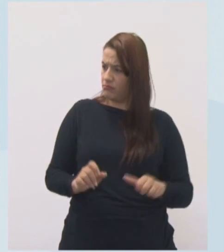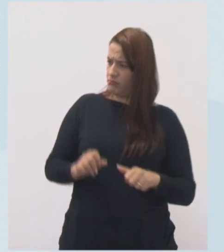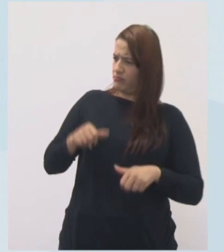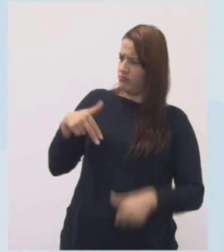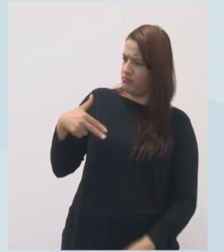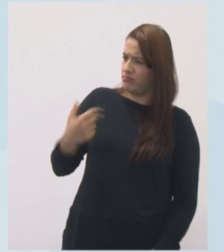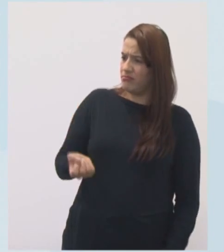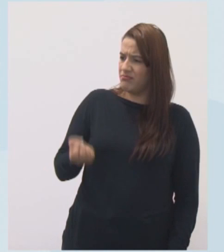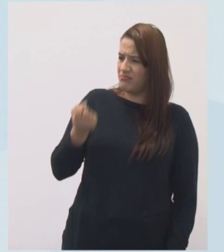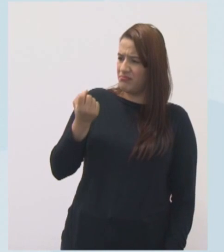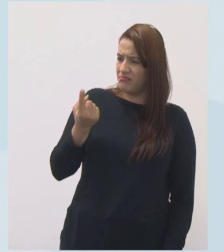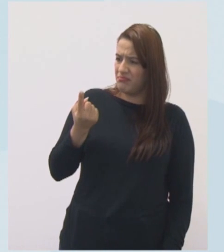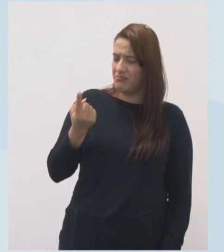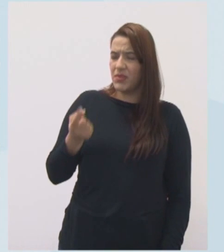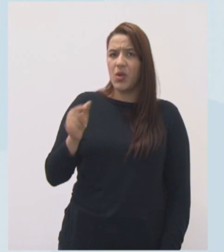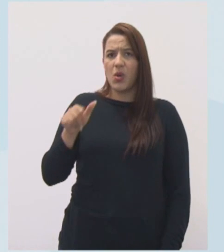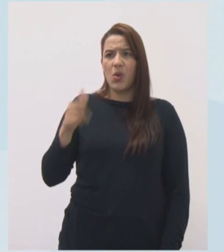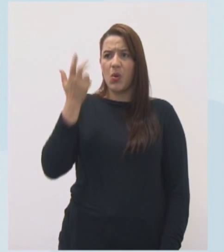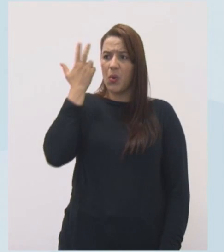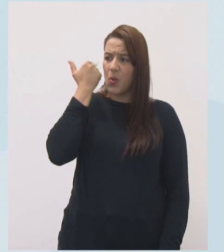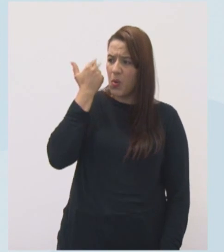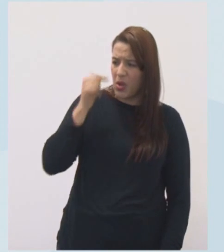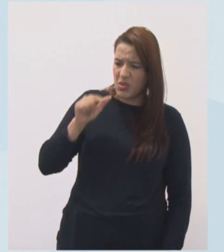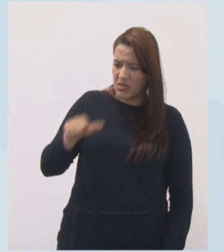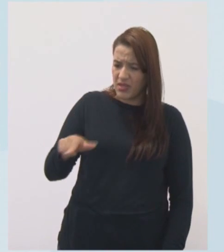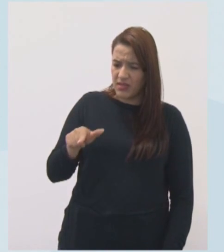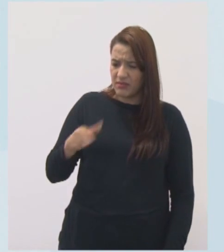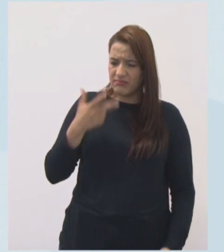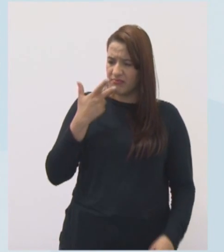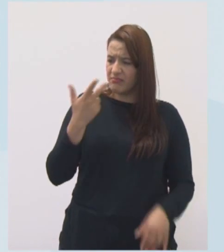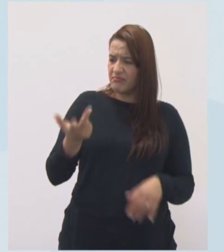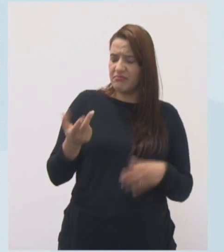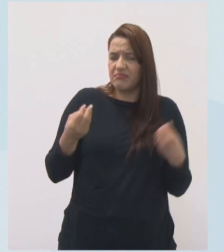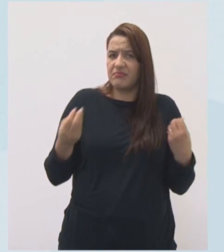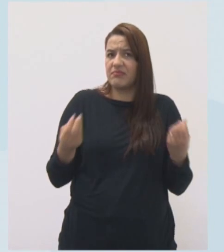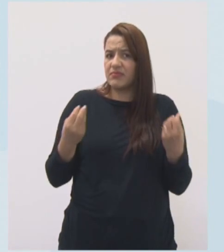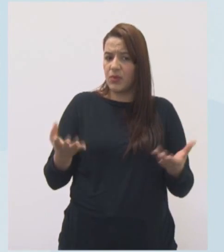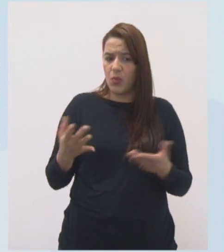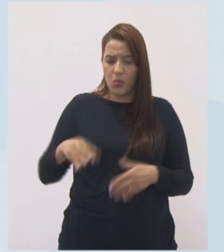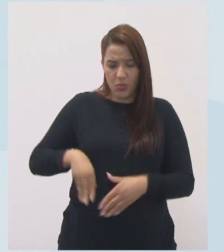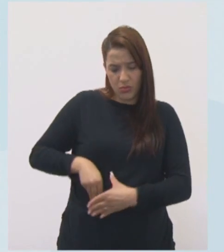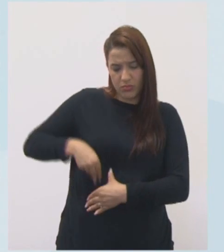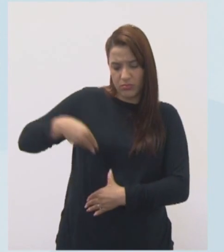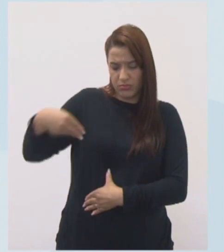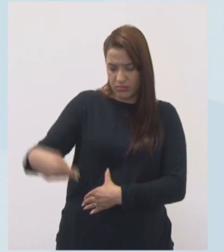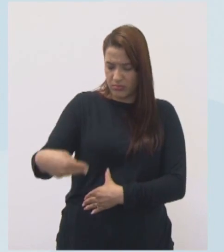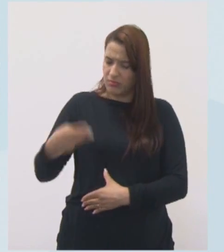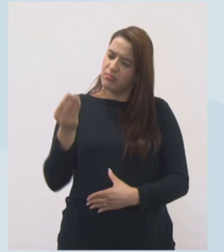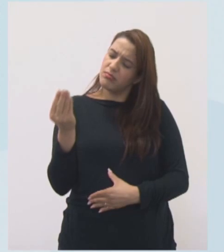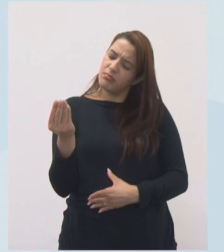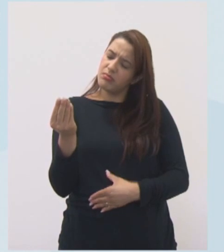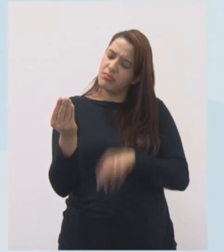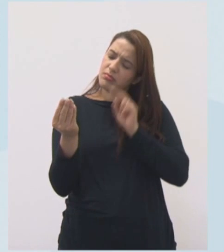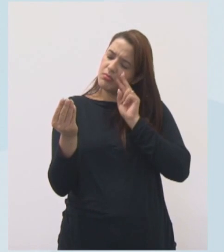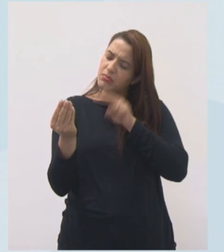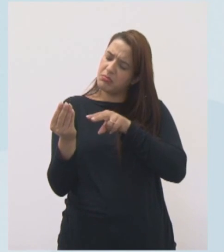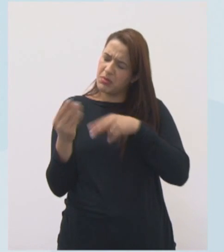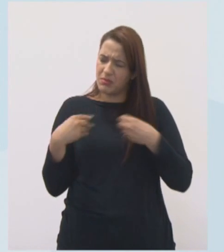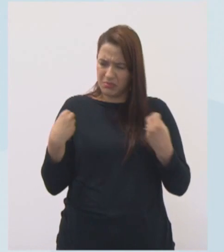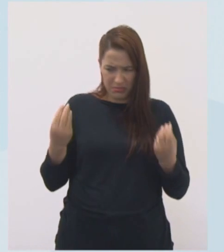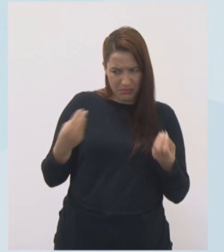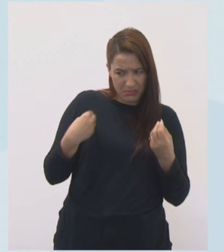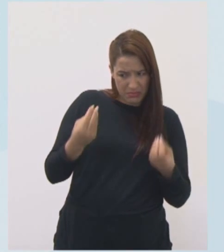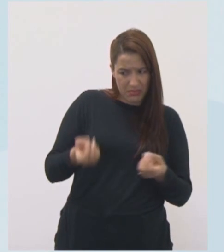Teve a impressão que nunca em sua vida tinha visto um coelho que tivesse um colete com bolso e muito